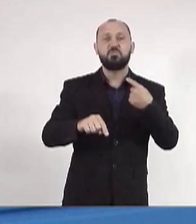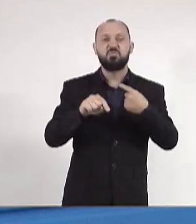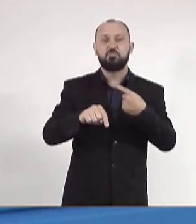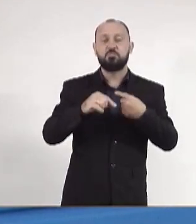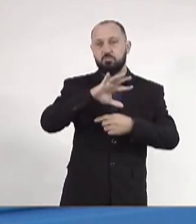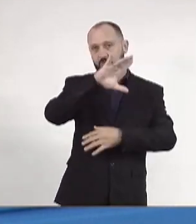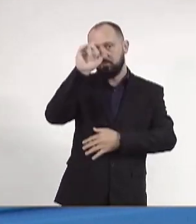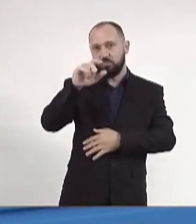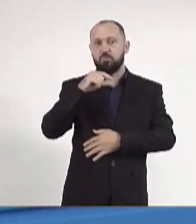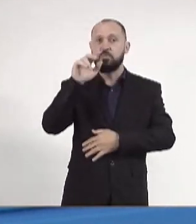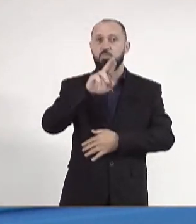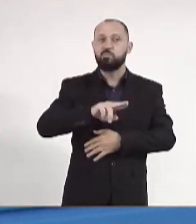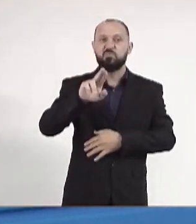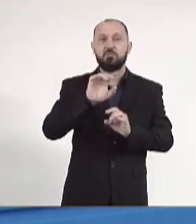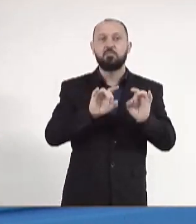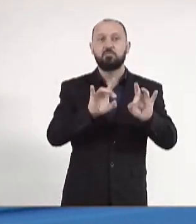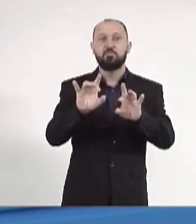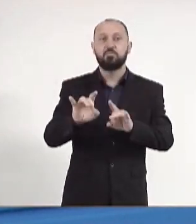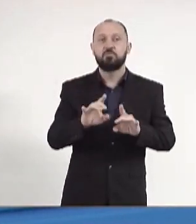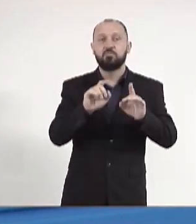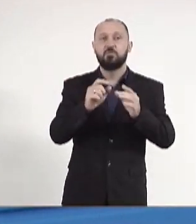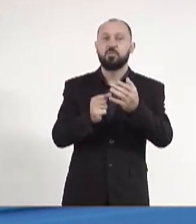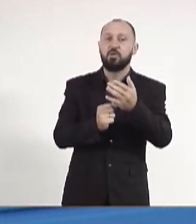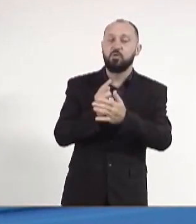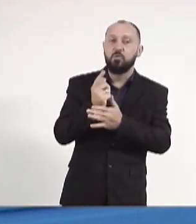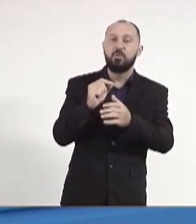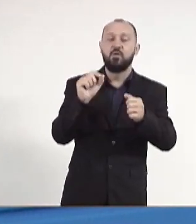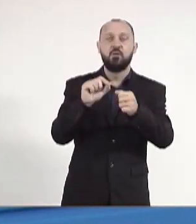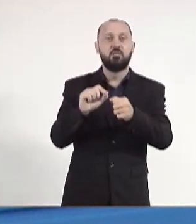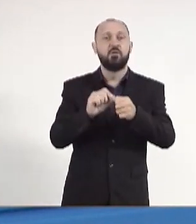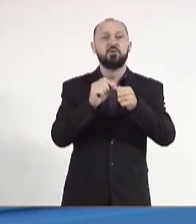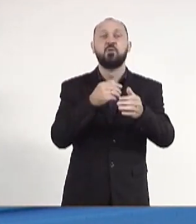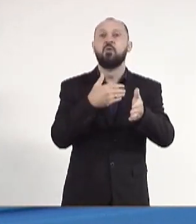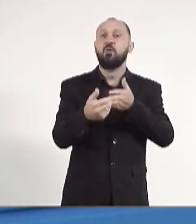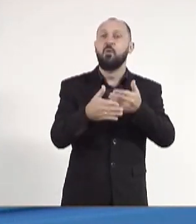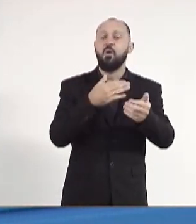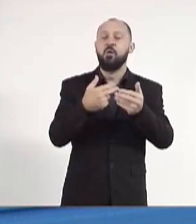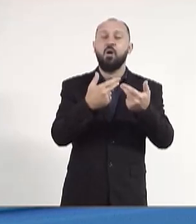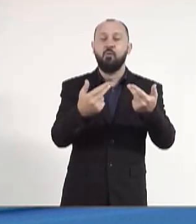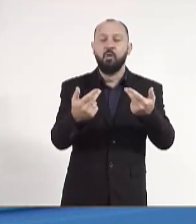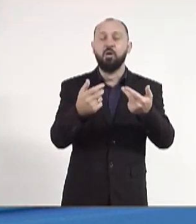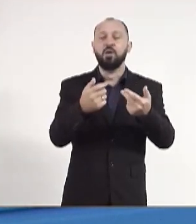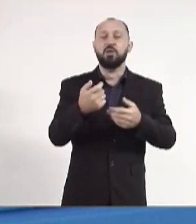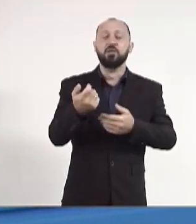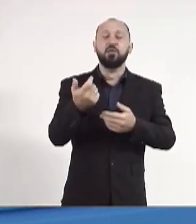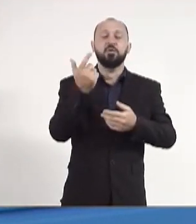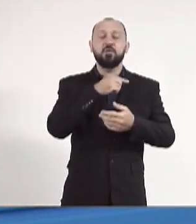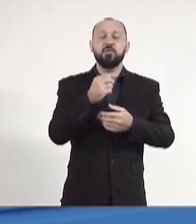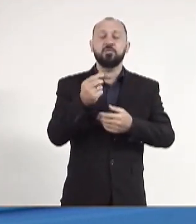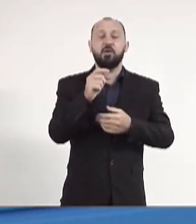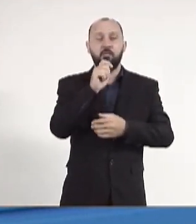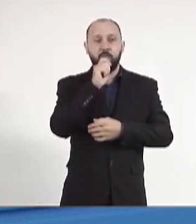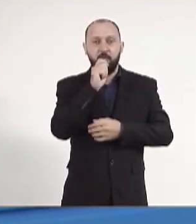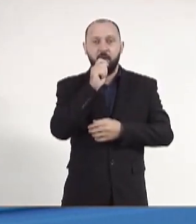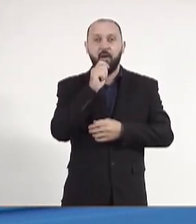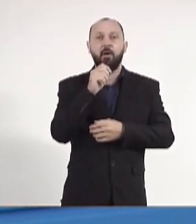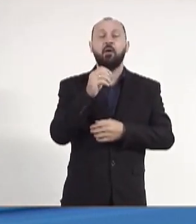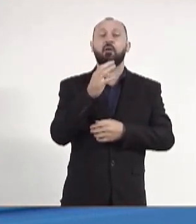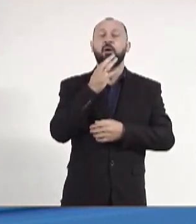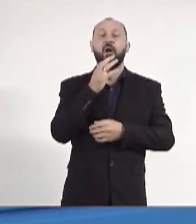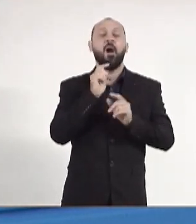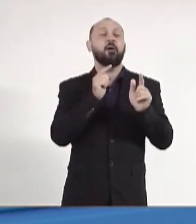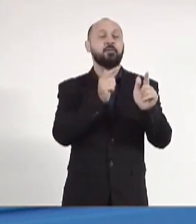no âmbito do estado do Mato Grosso do Sul o uso de comercialização, a importação, produção de quaisquer dispositivos eletrônicos para fumar, conhecidos